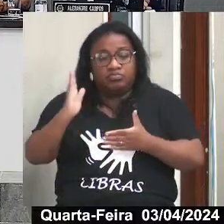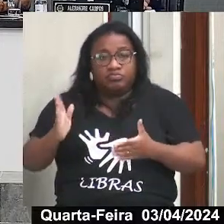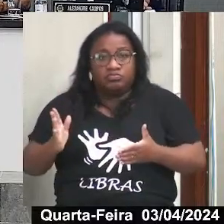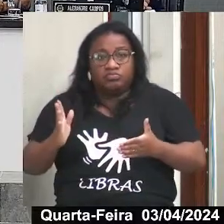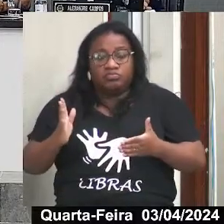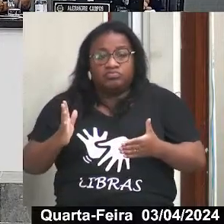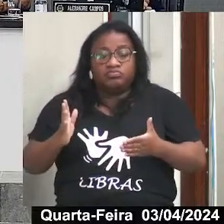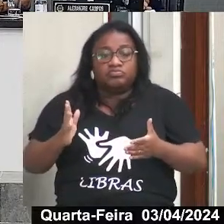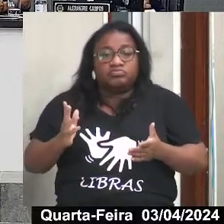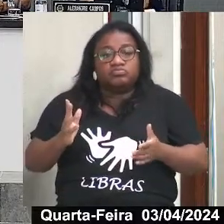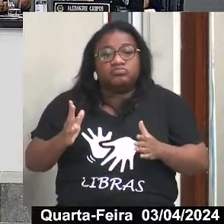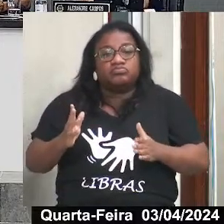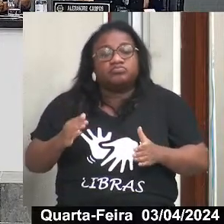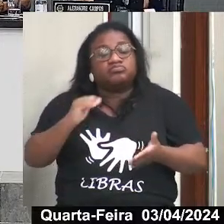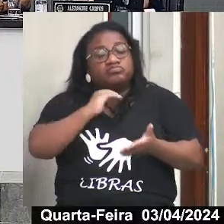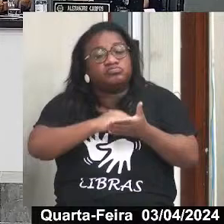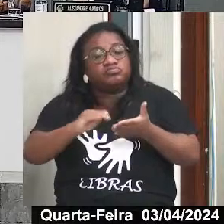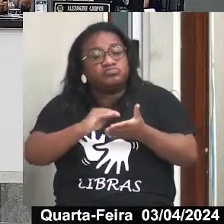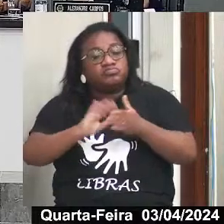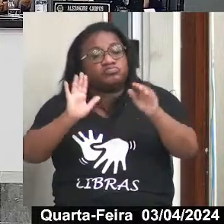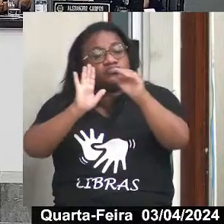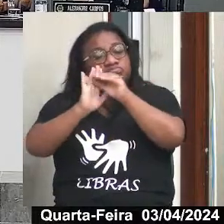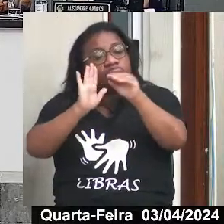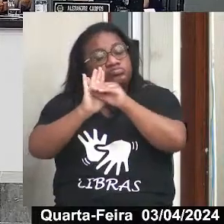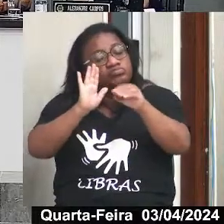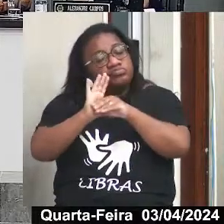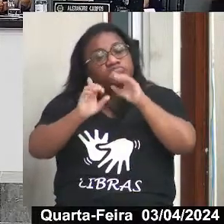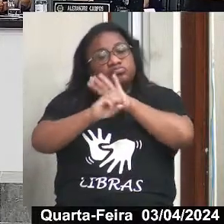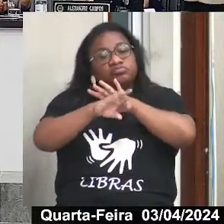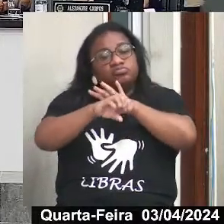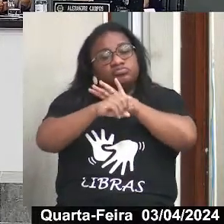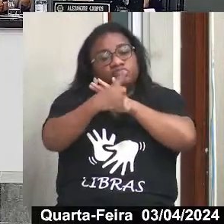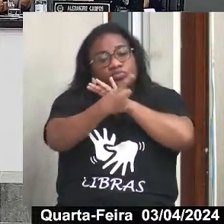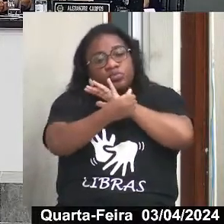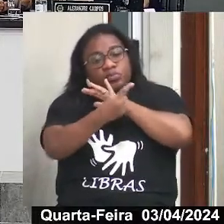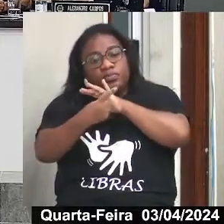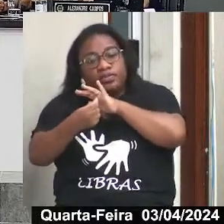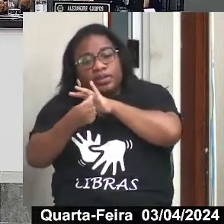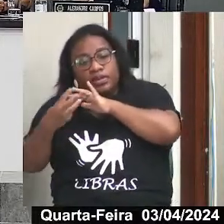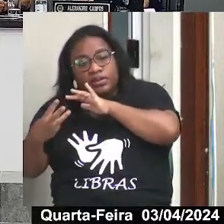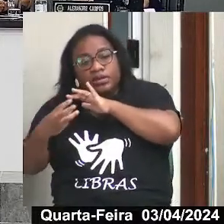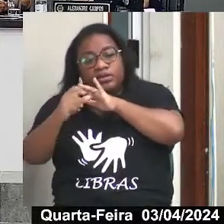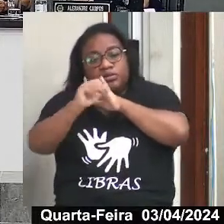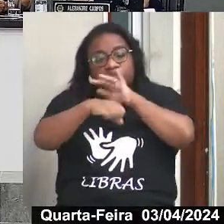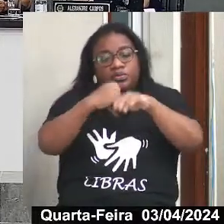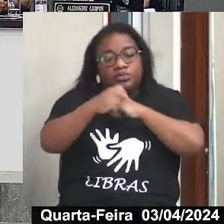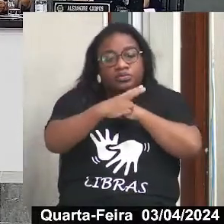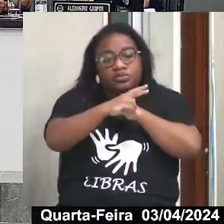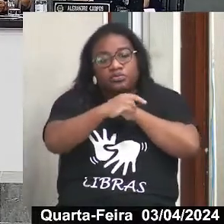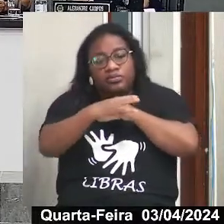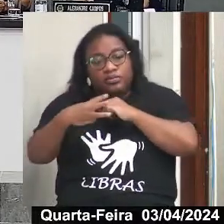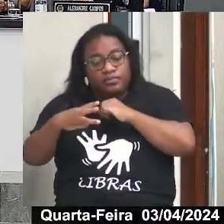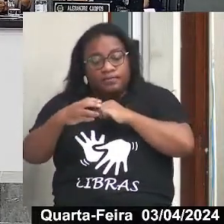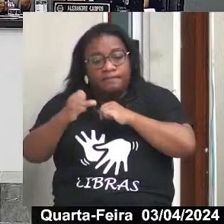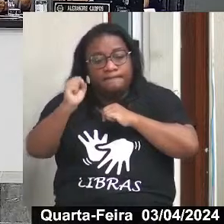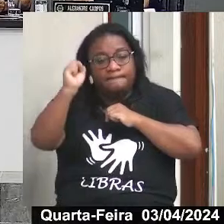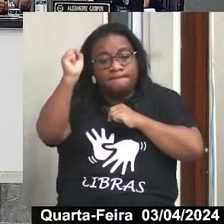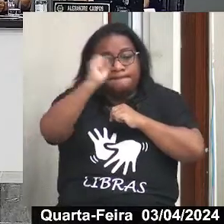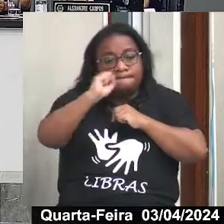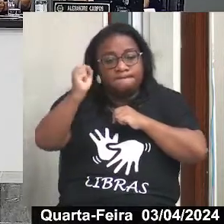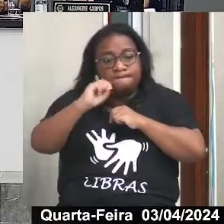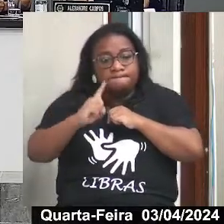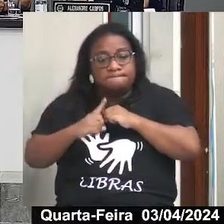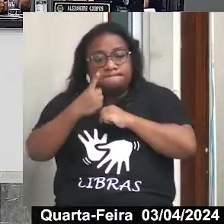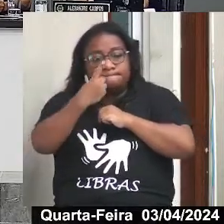aprovadas. Solicito ao senhor secretário que faça a leitura em bloco das indicações 163/2024, de autoria do vereador